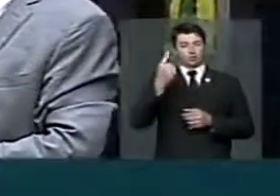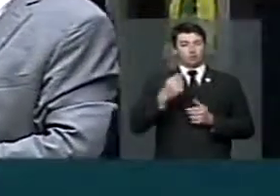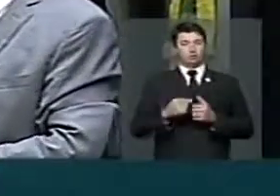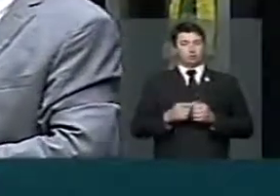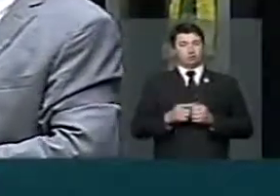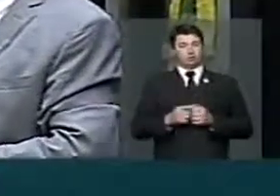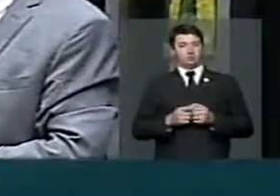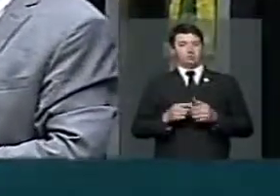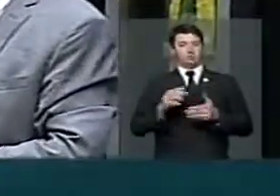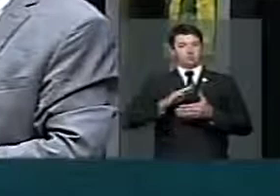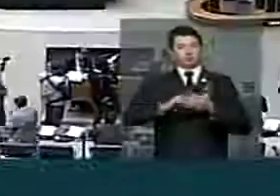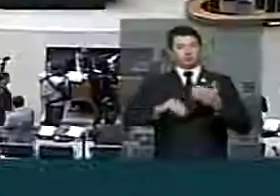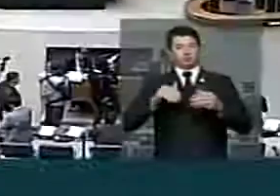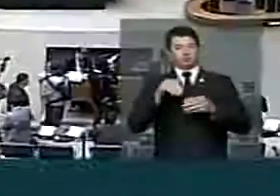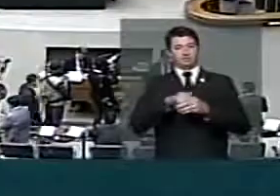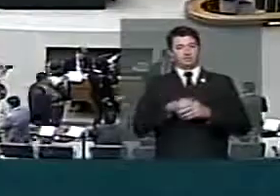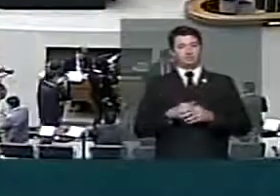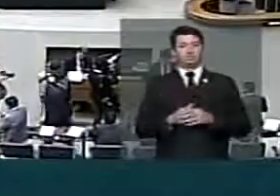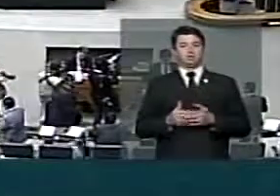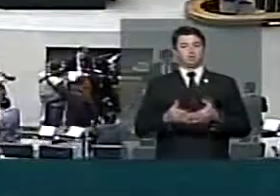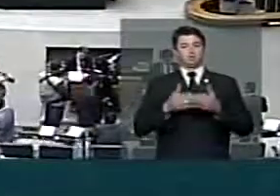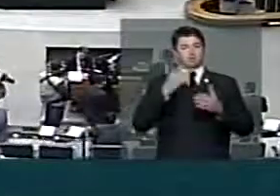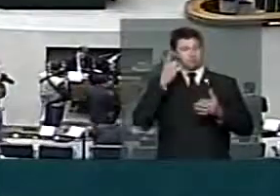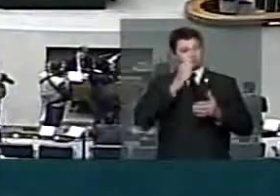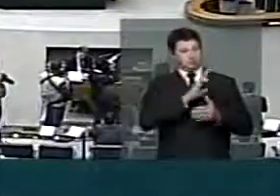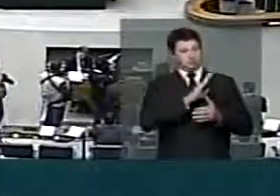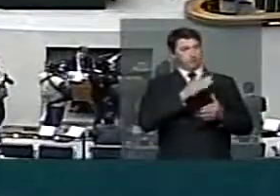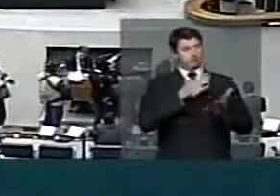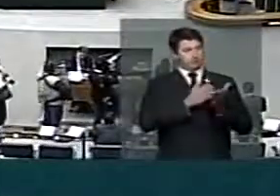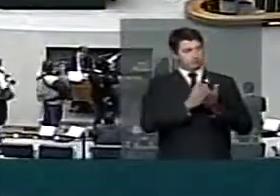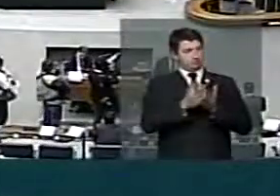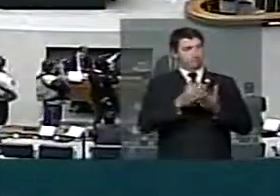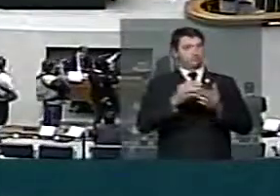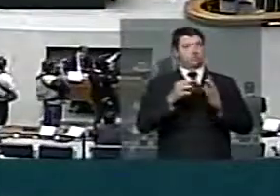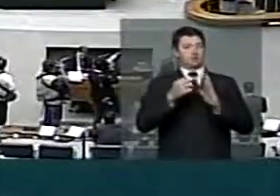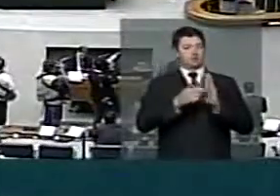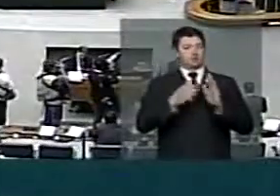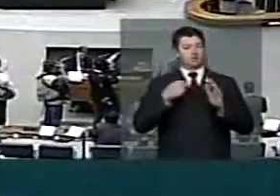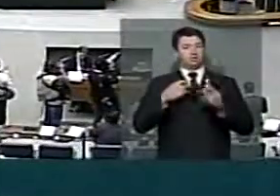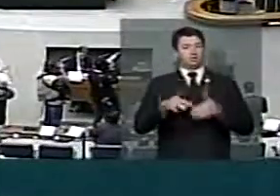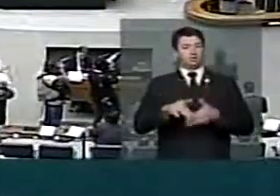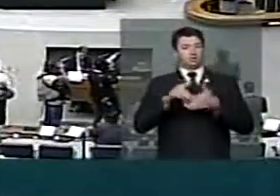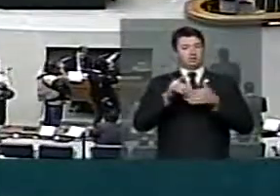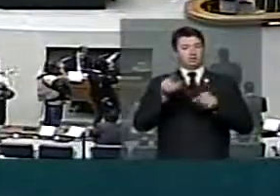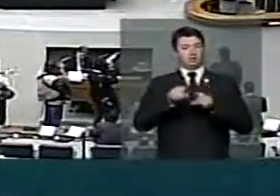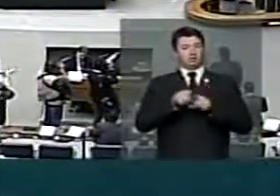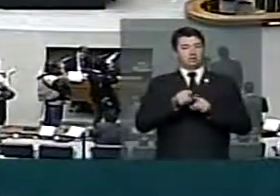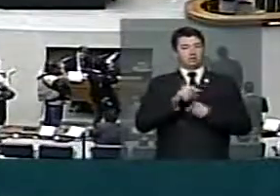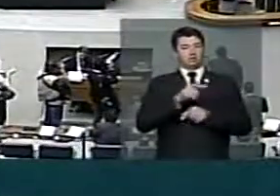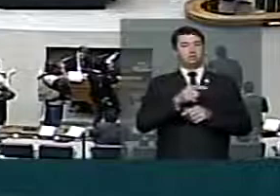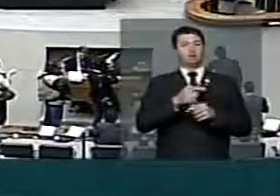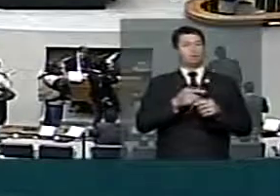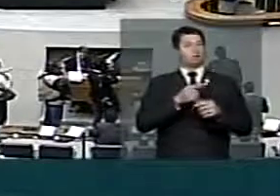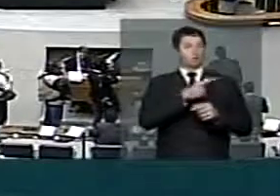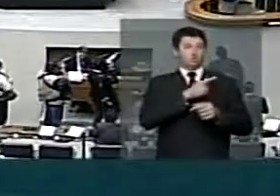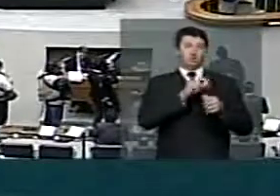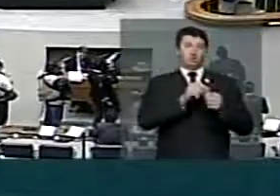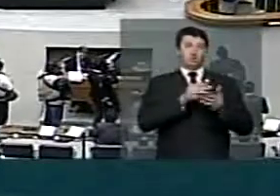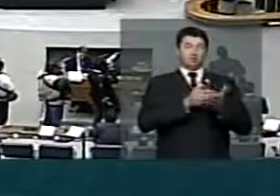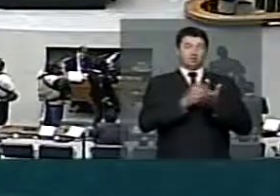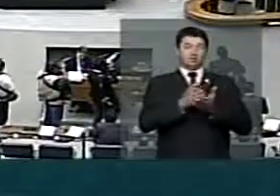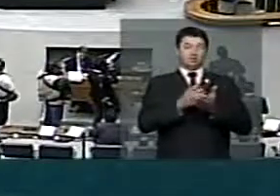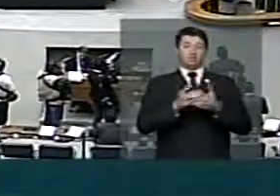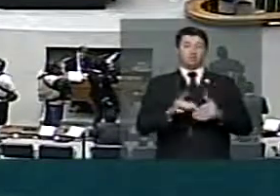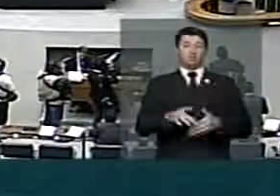pauta. Só um momento, deputado. Nós vamos cumprir o regimento, gostaríamos que os líderes também cumprissem o regimento. Vamos cumprir e